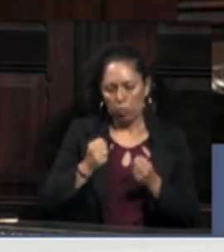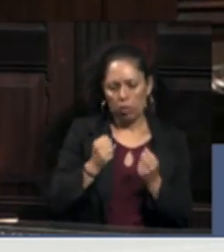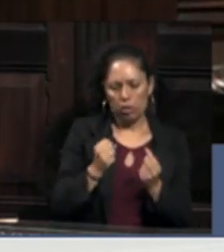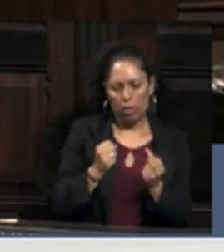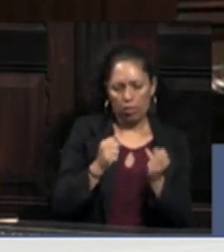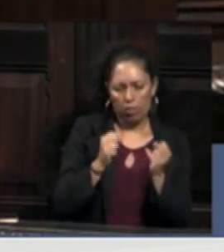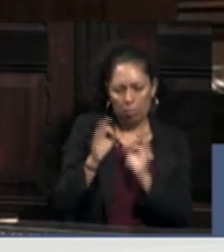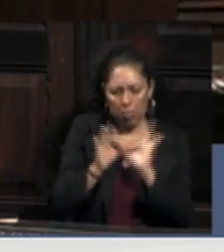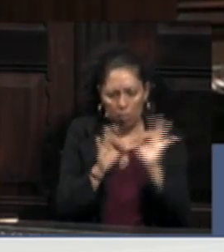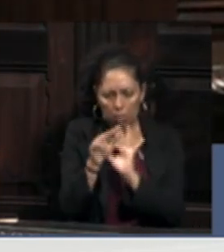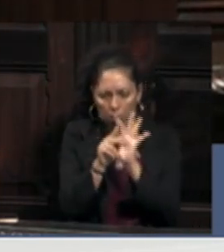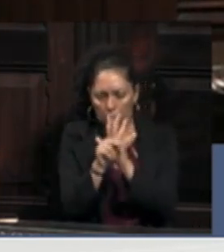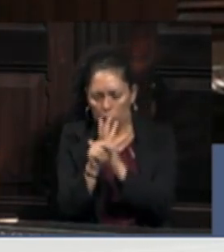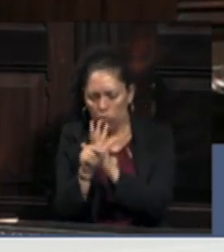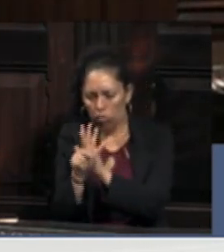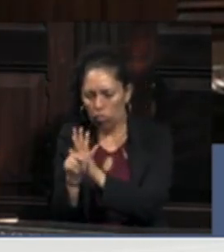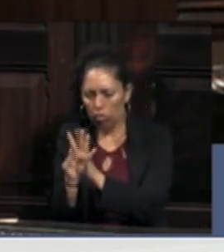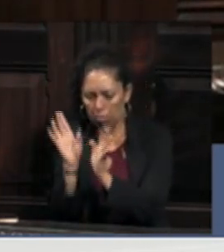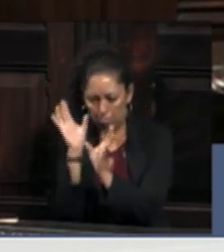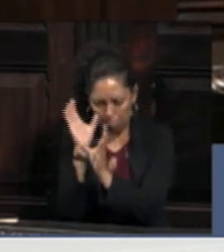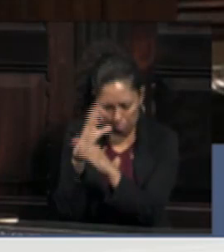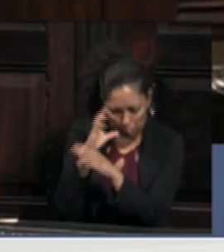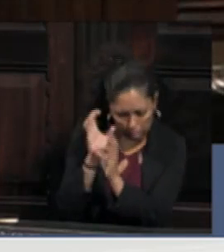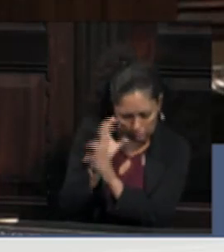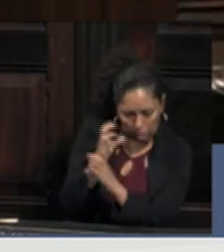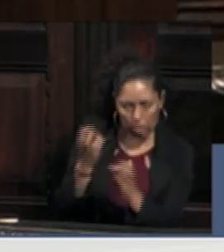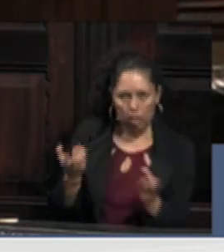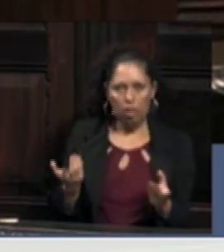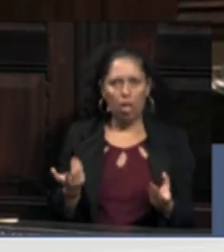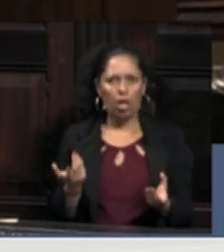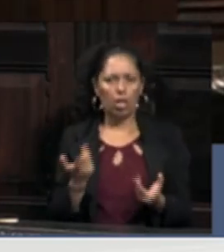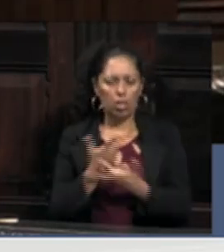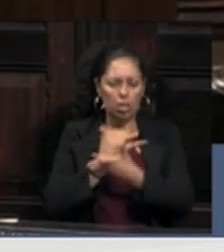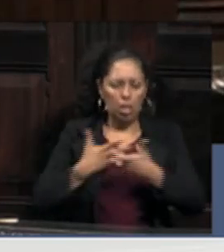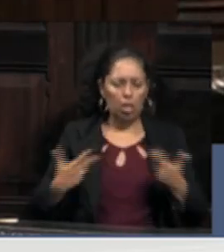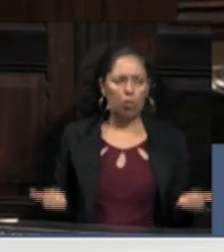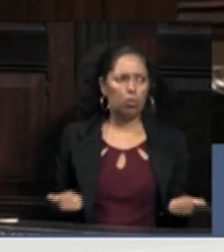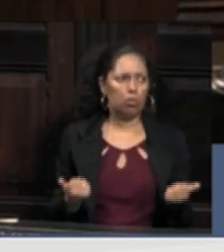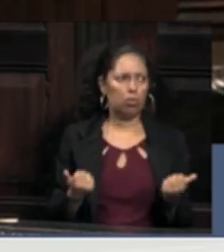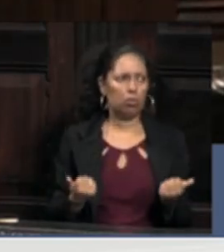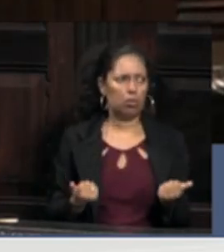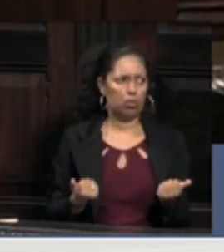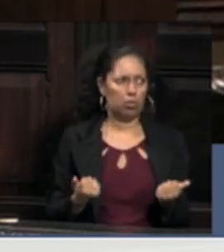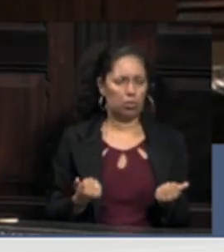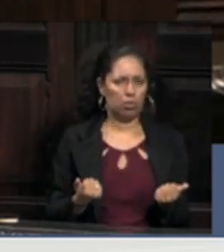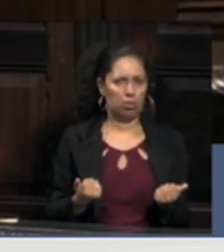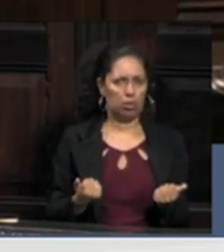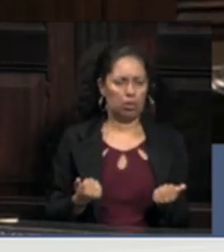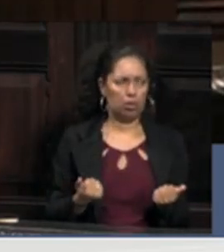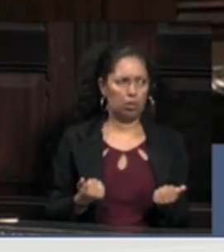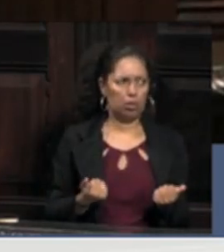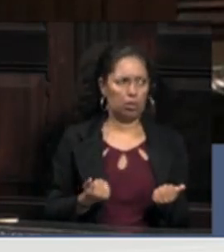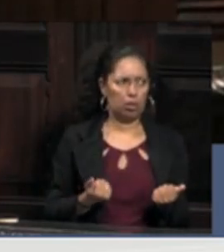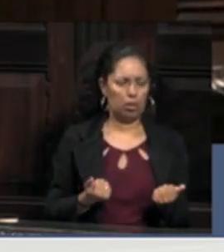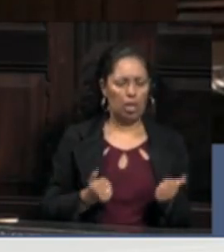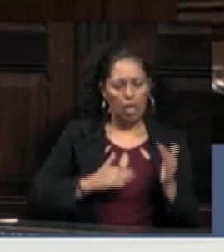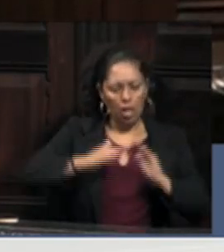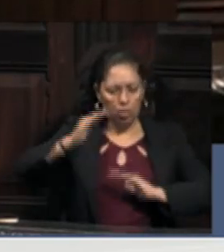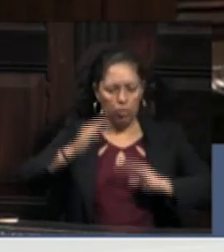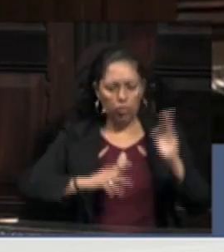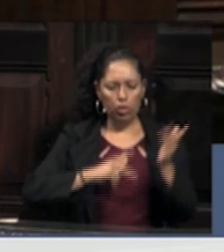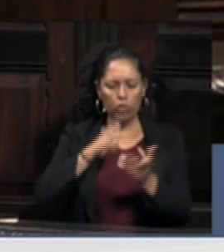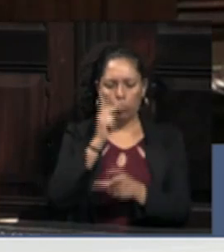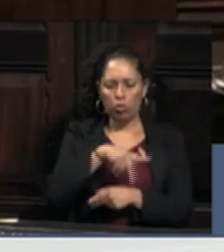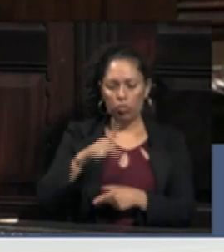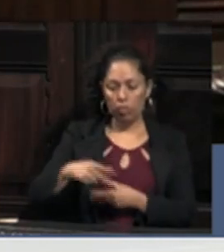projetos aprovados internamente à UERJ, de acordo com editais, com critérios acadêmicos, e que recebem um incentivo para desenvolver aquele projeto de pesquisa